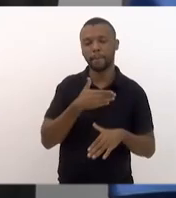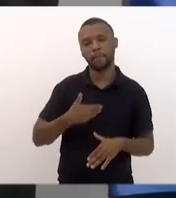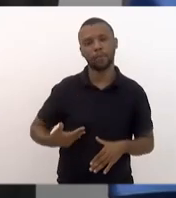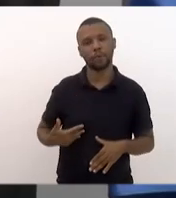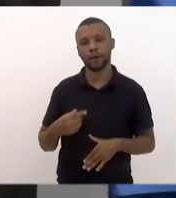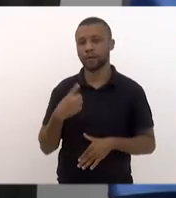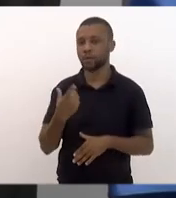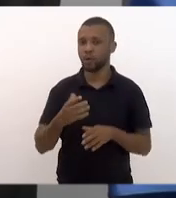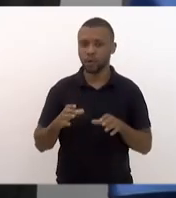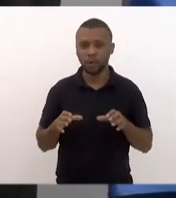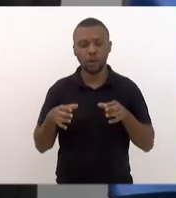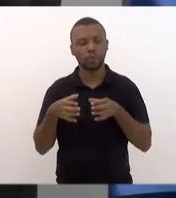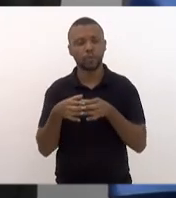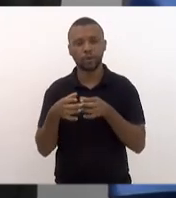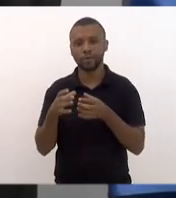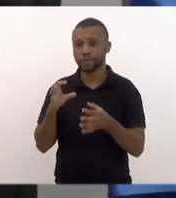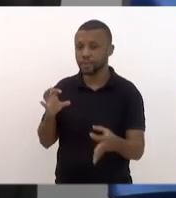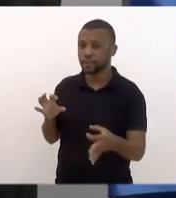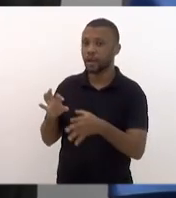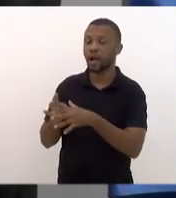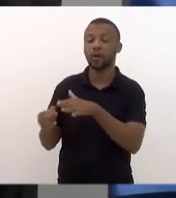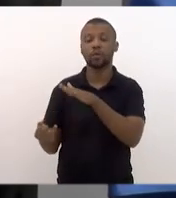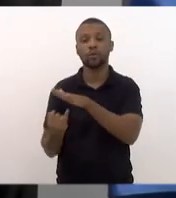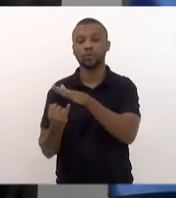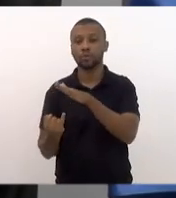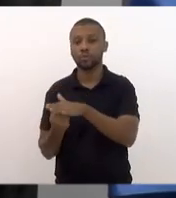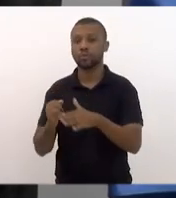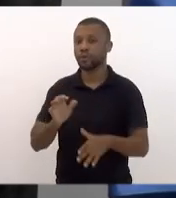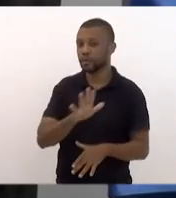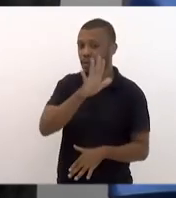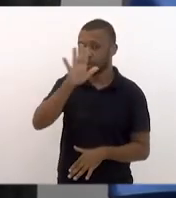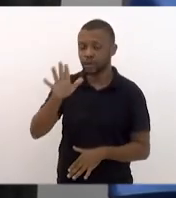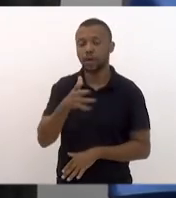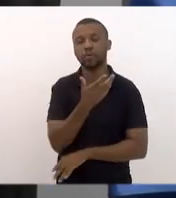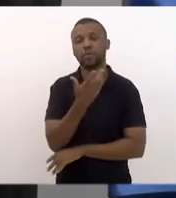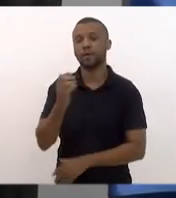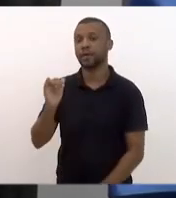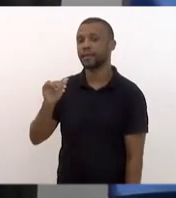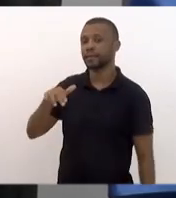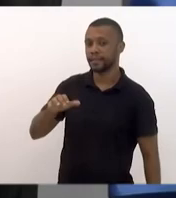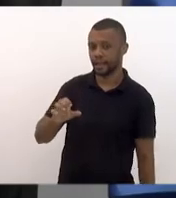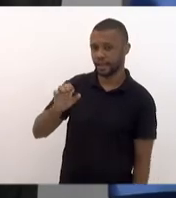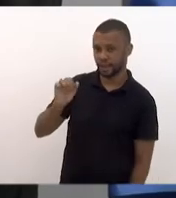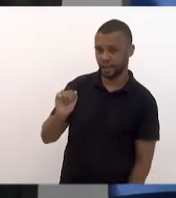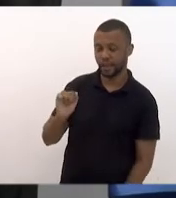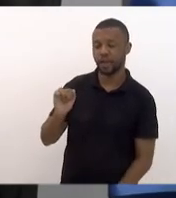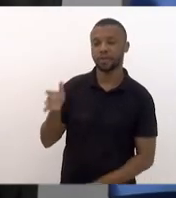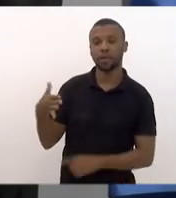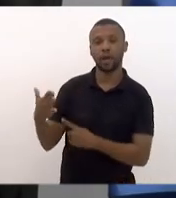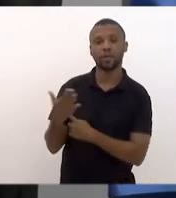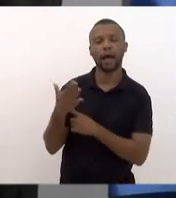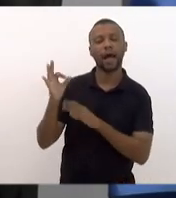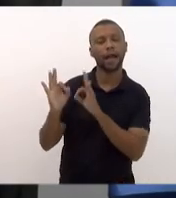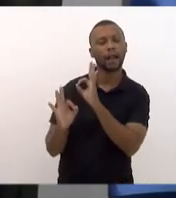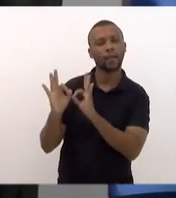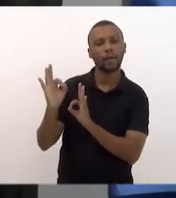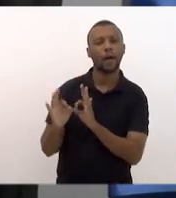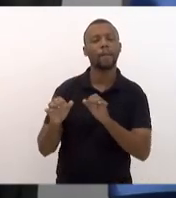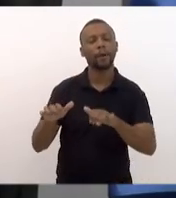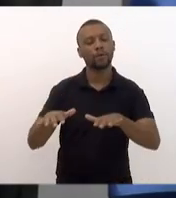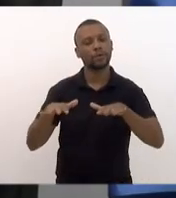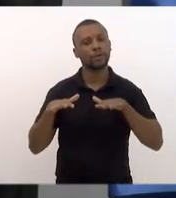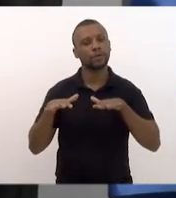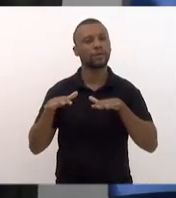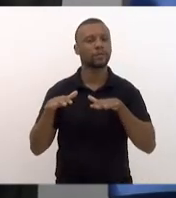aí, em diálogo com o INEA, conto muito com o INEA para nos ajudar a desenhar essa audiência pública, em fazer uma audiência pública sobre a questão